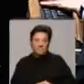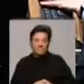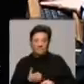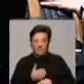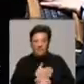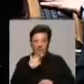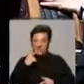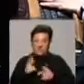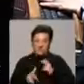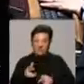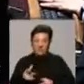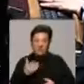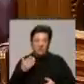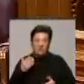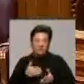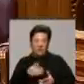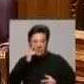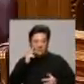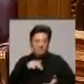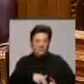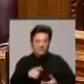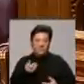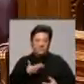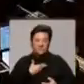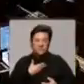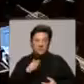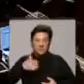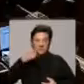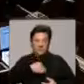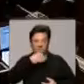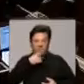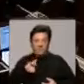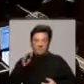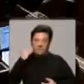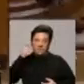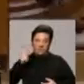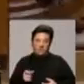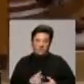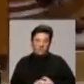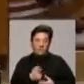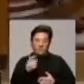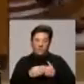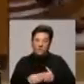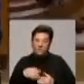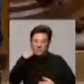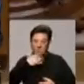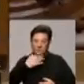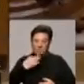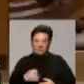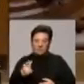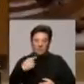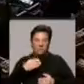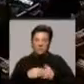antes dos ataques, chega à defesa. É o PSD o primeiro a falar de Passos Coelho. Um líder sério, um